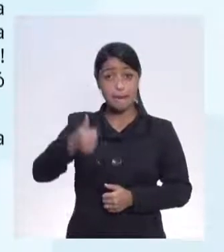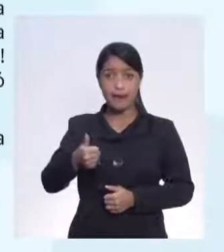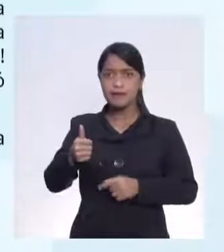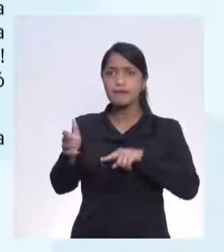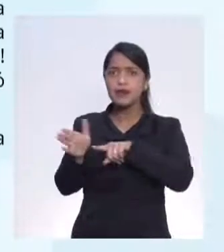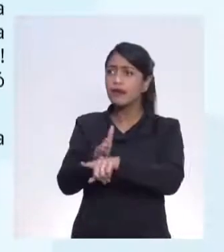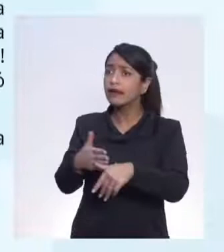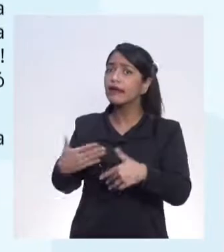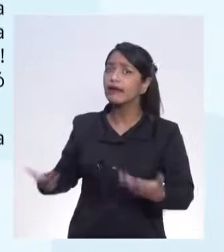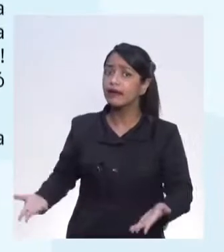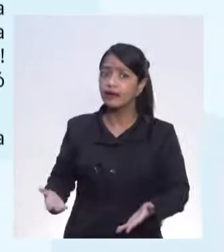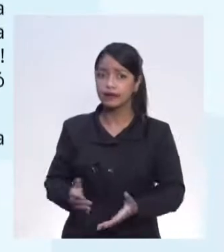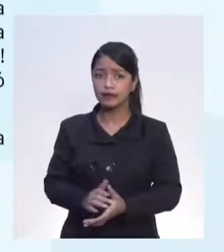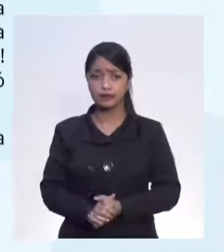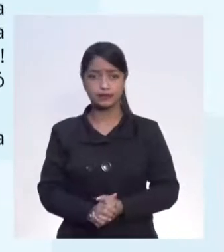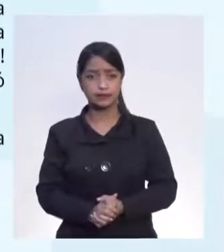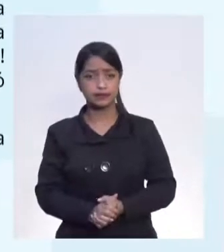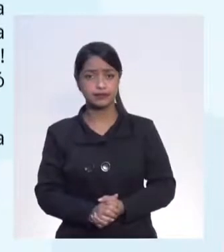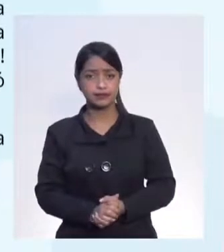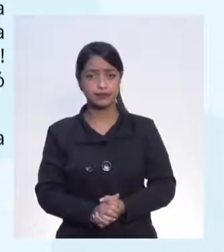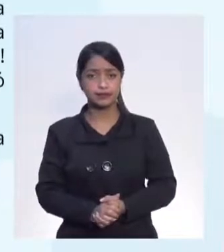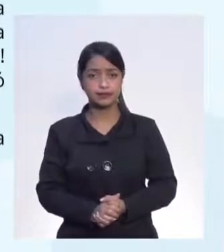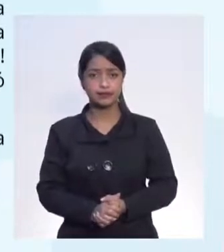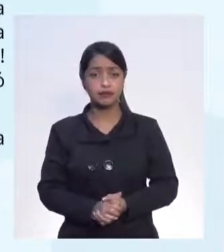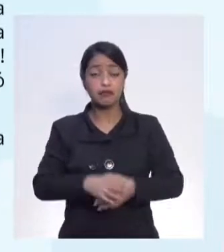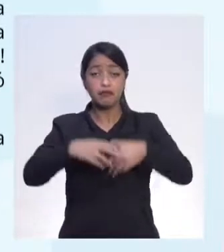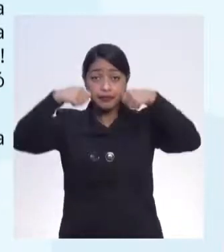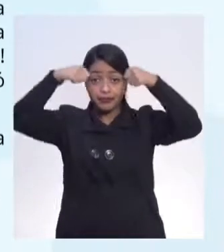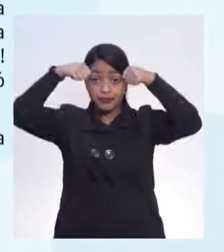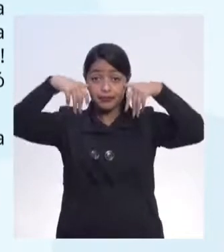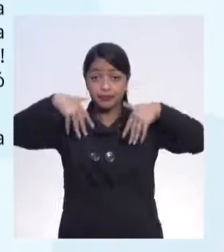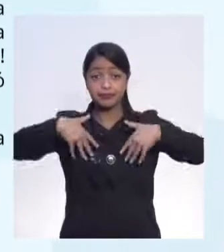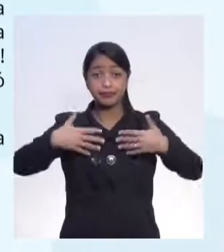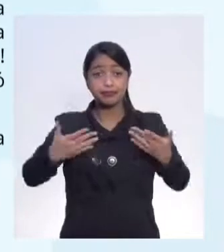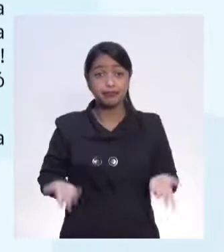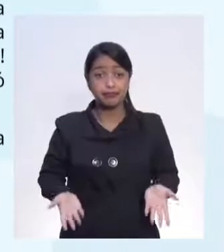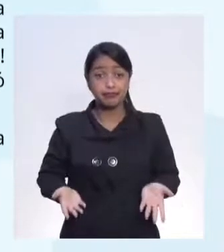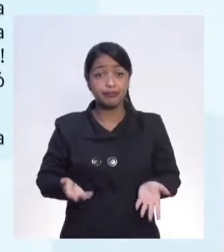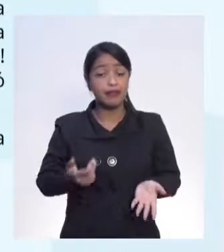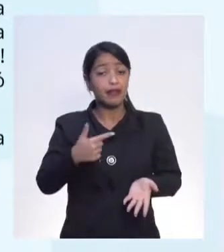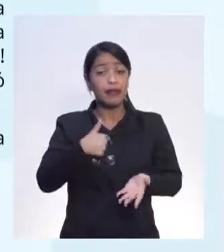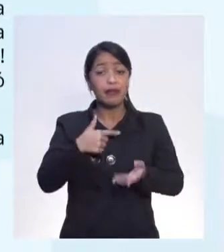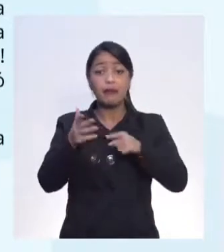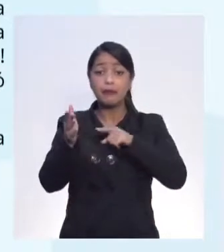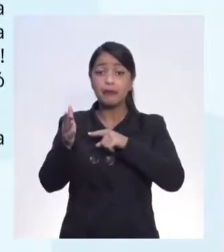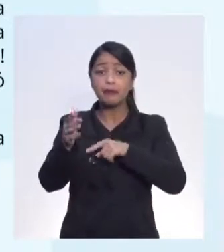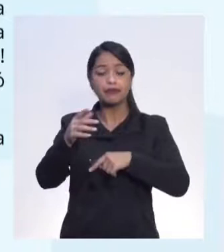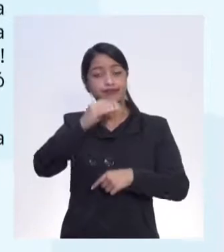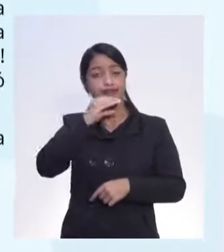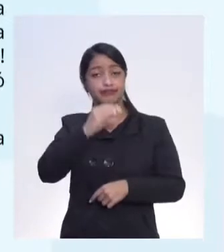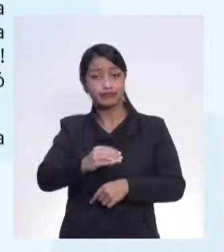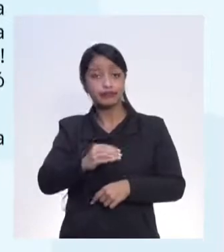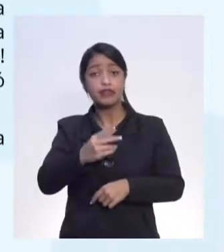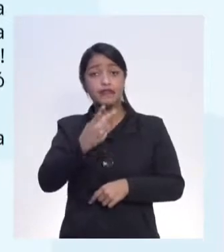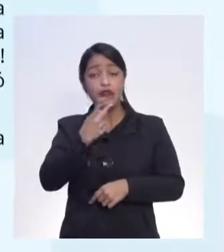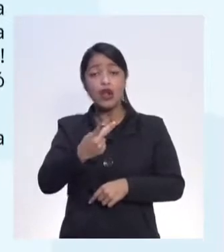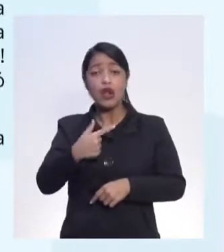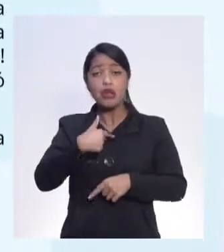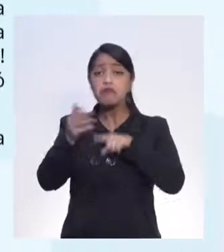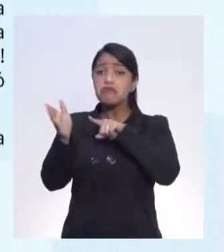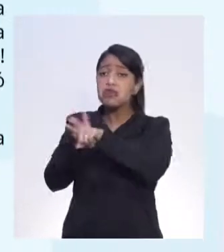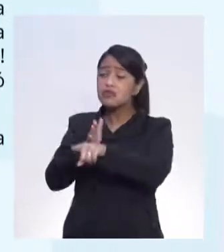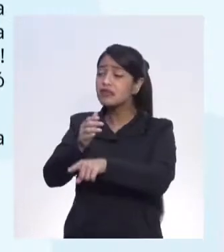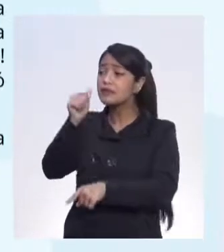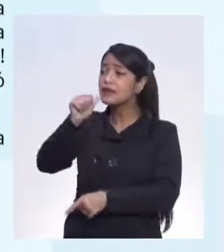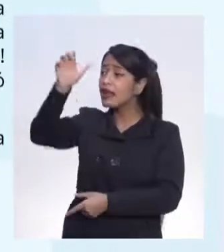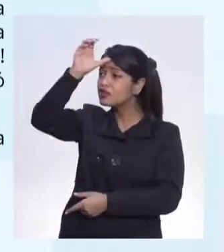Pedrinho. Não fala, não responde. Perguntei por tia Anastácia e ele só me olhou com o